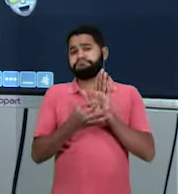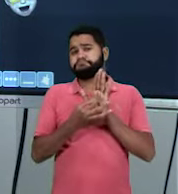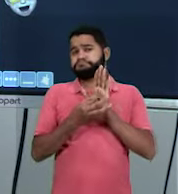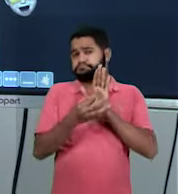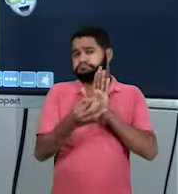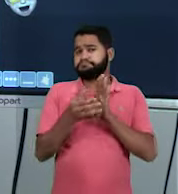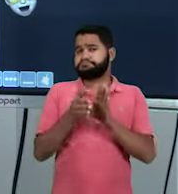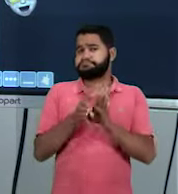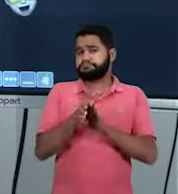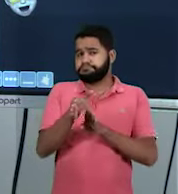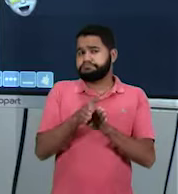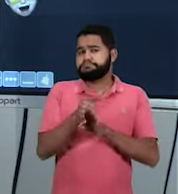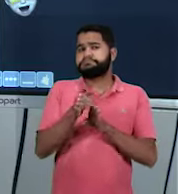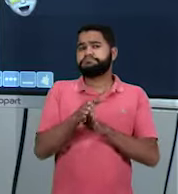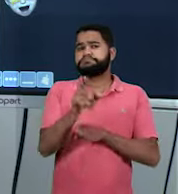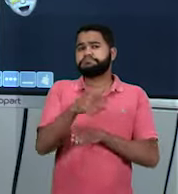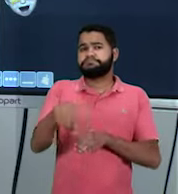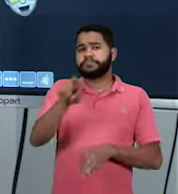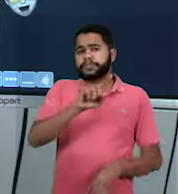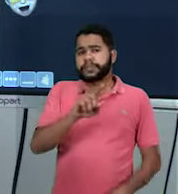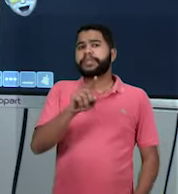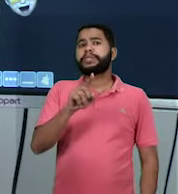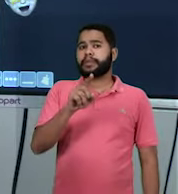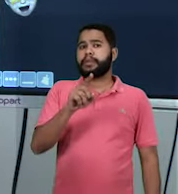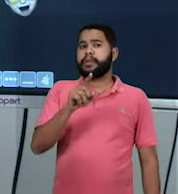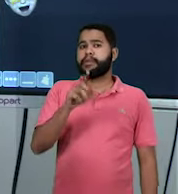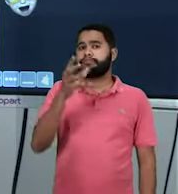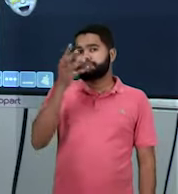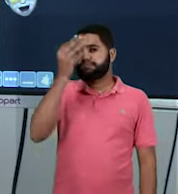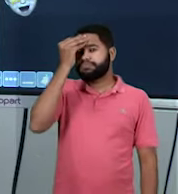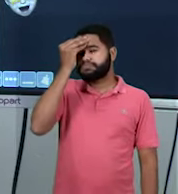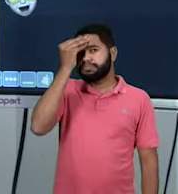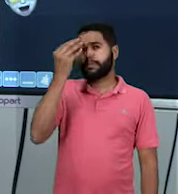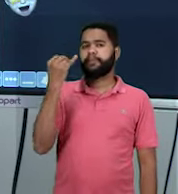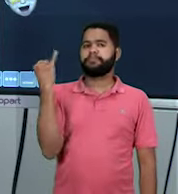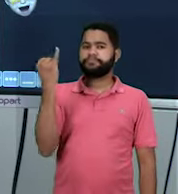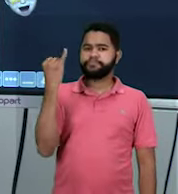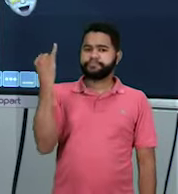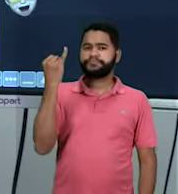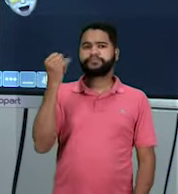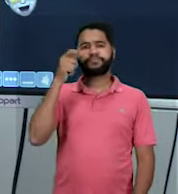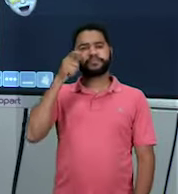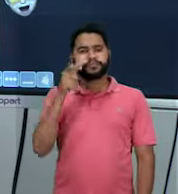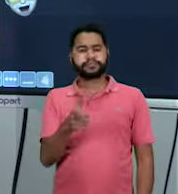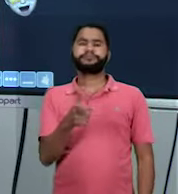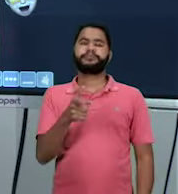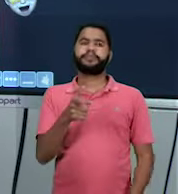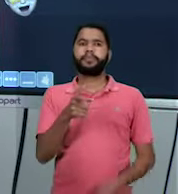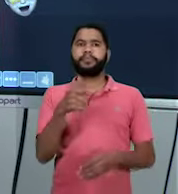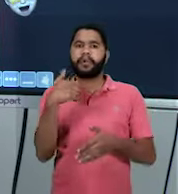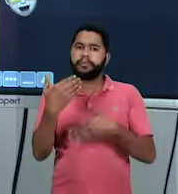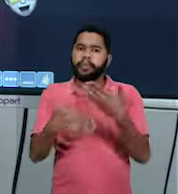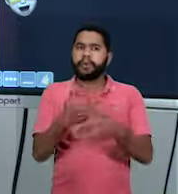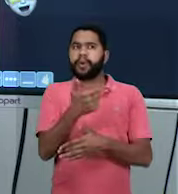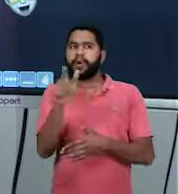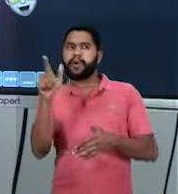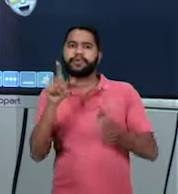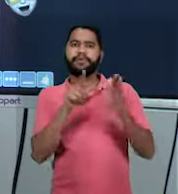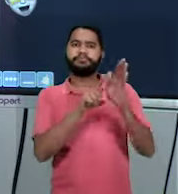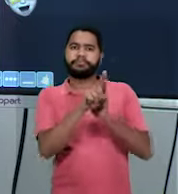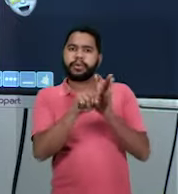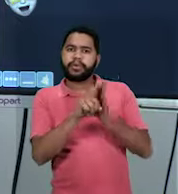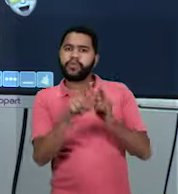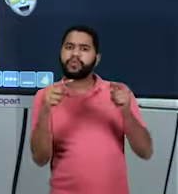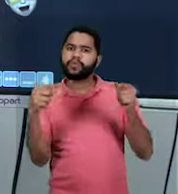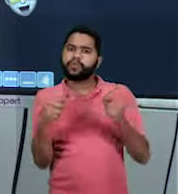para a gente guardar, que isso vai ser um conceito interessante até para a gente desenvolver outras questões relacionadas aí à